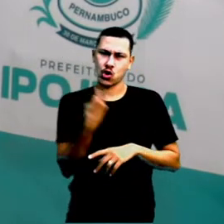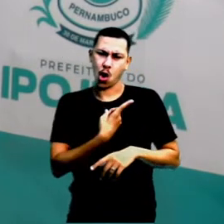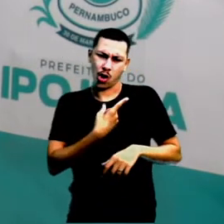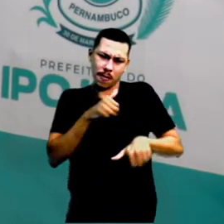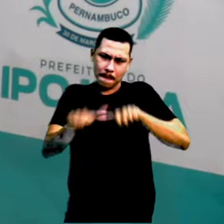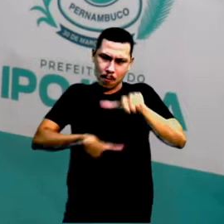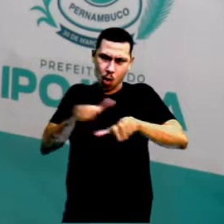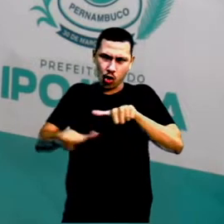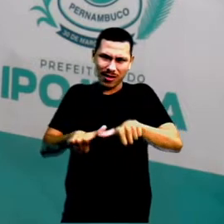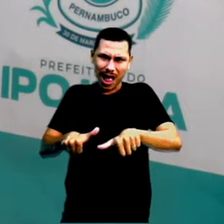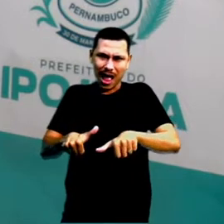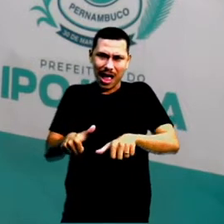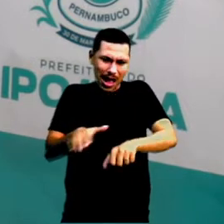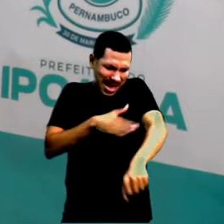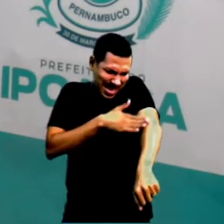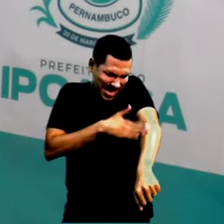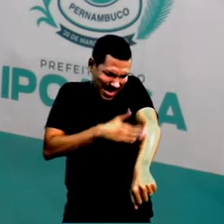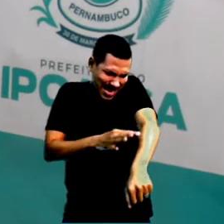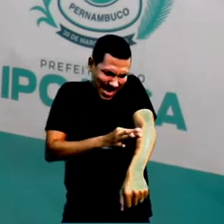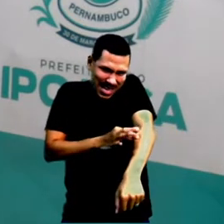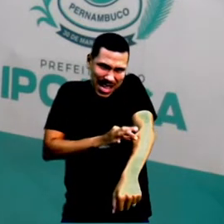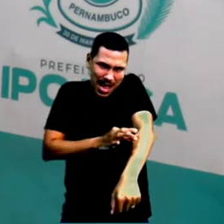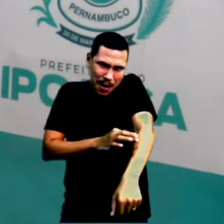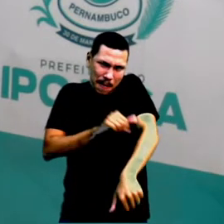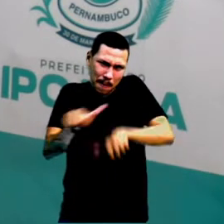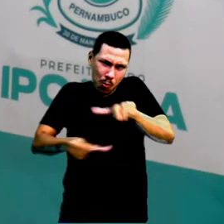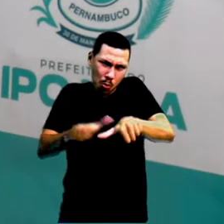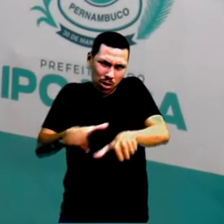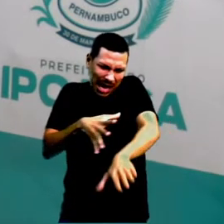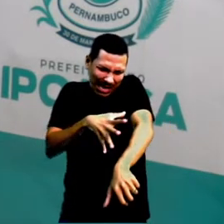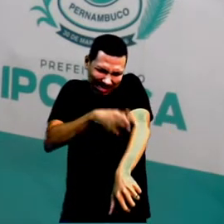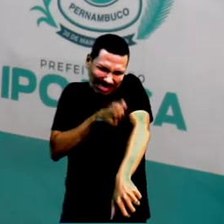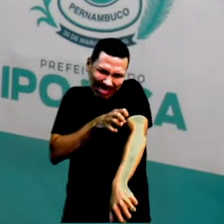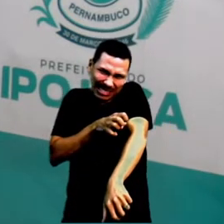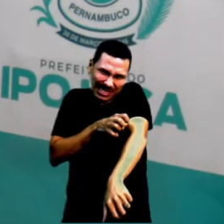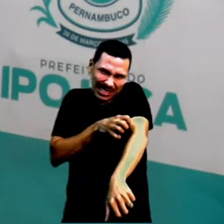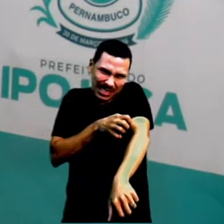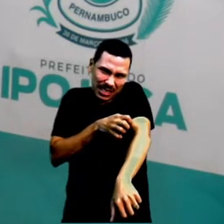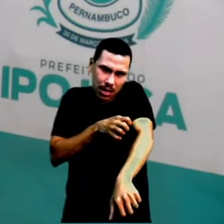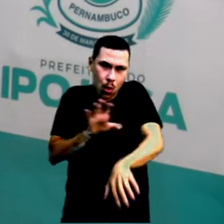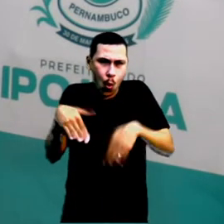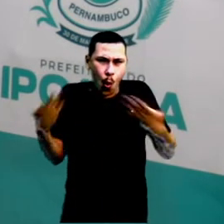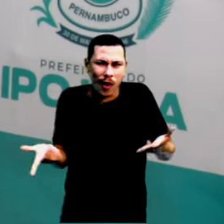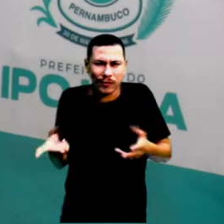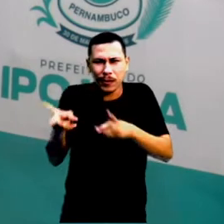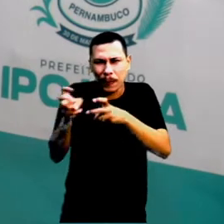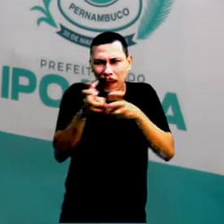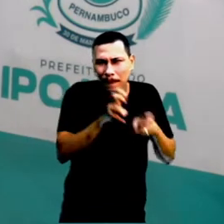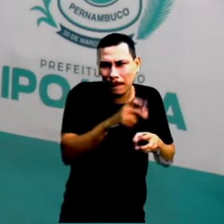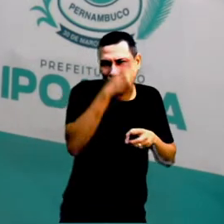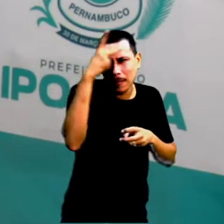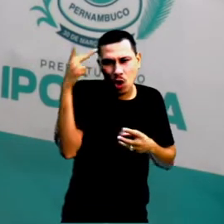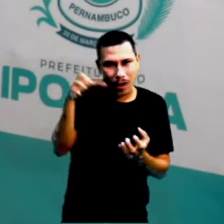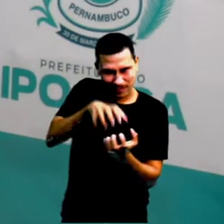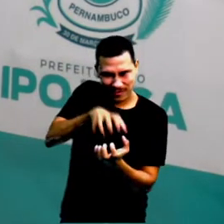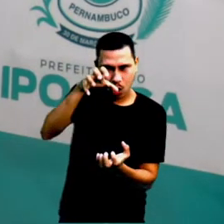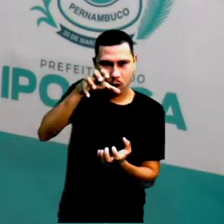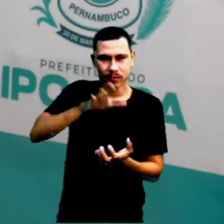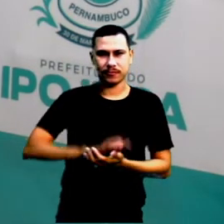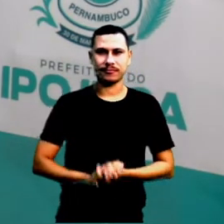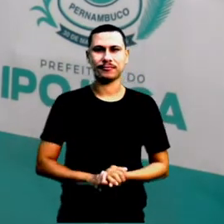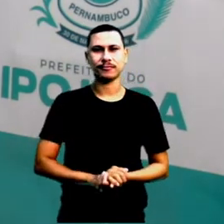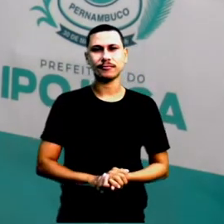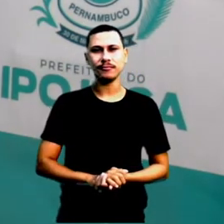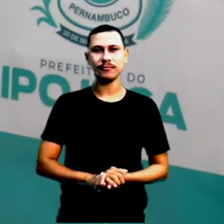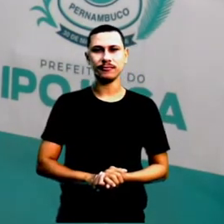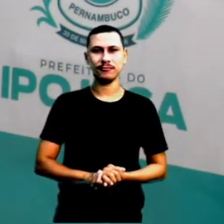a pele vai ficando, né, ao passar do tempo, engiadinha, como a gente vê as pessoas idosas. Vamos aprender um pouco mais,